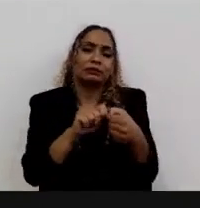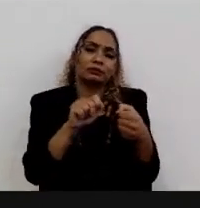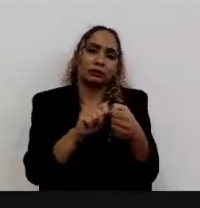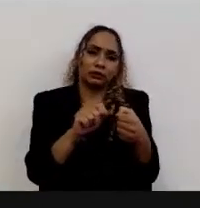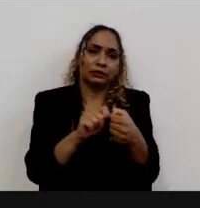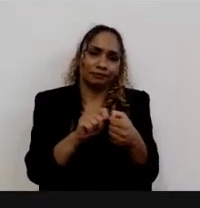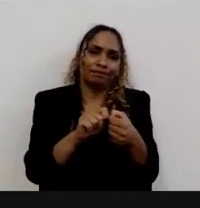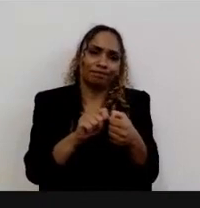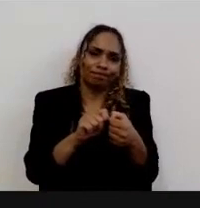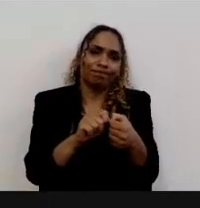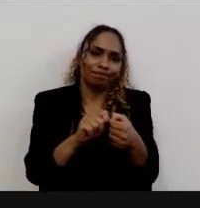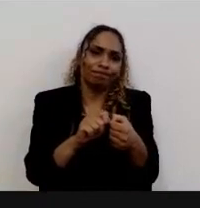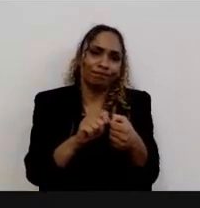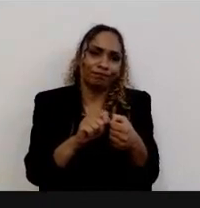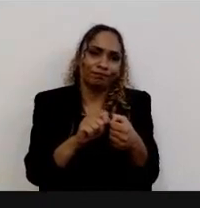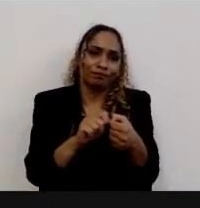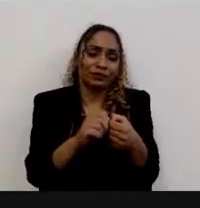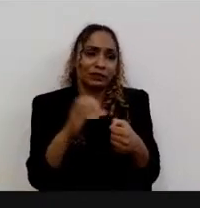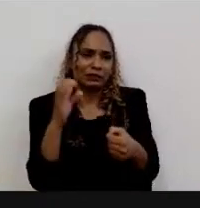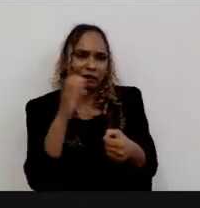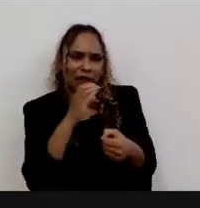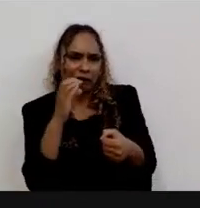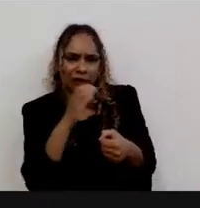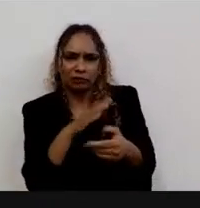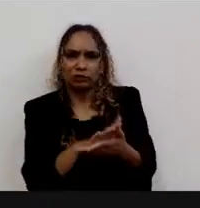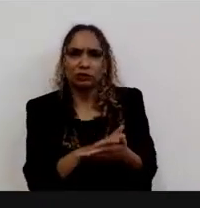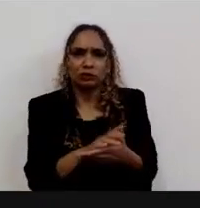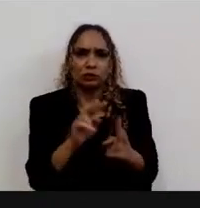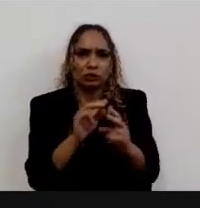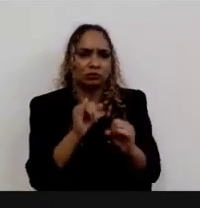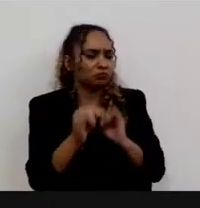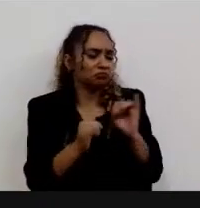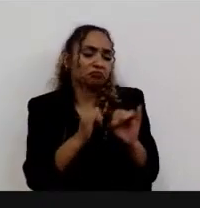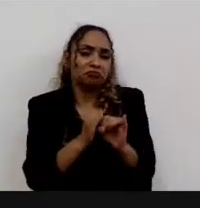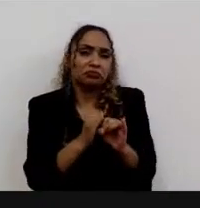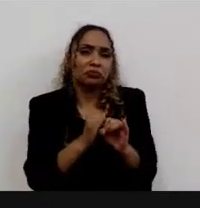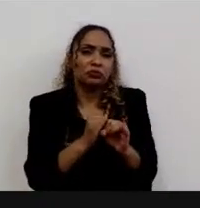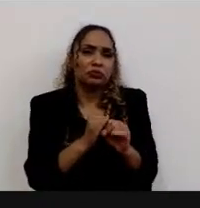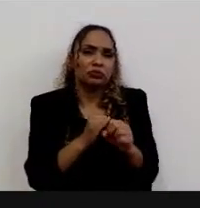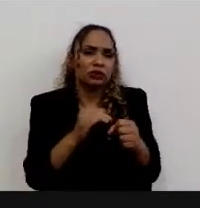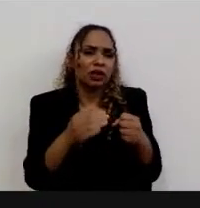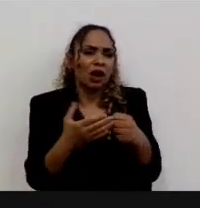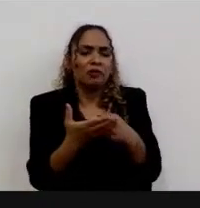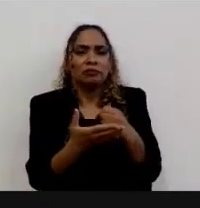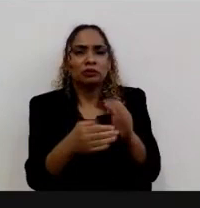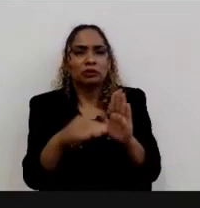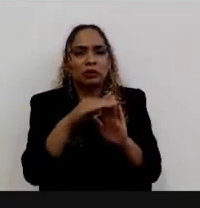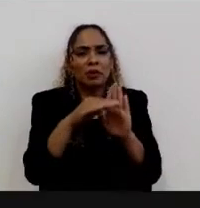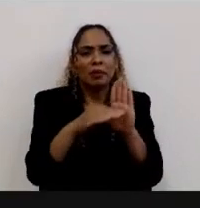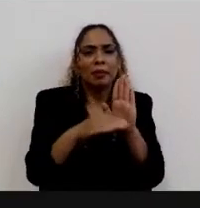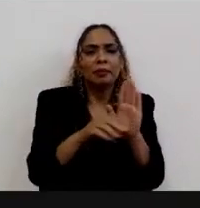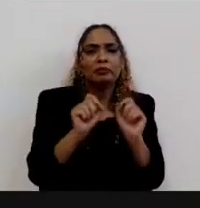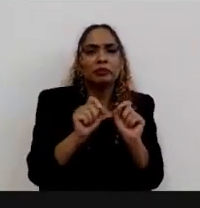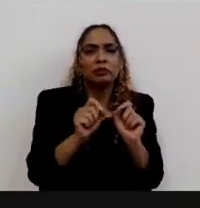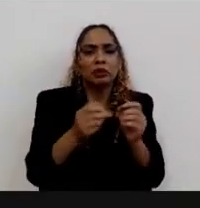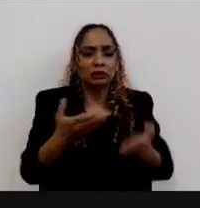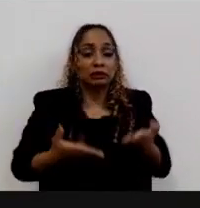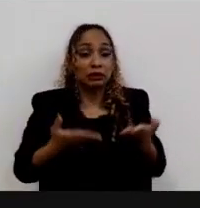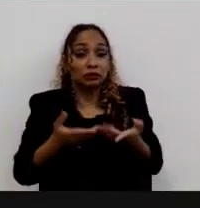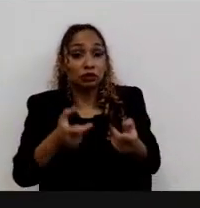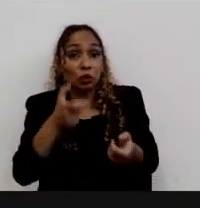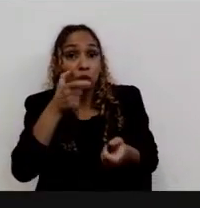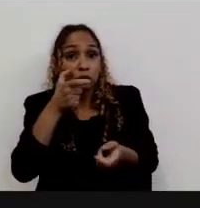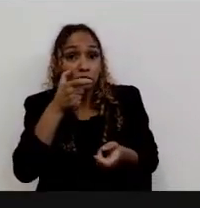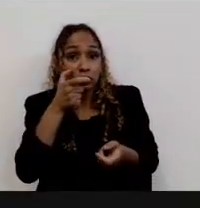realizado de forma automática. Quais foram os pressupostos do treinamento? Qualquer servidor com